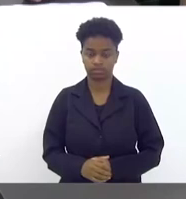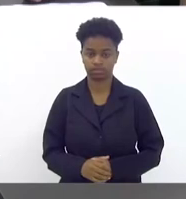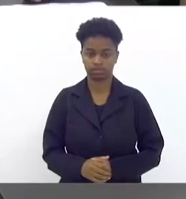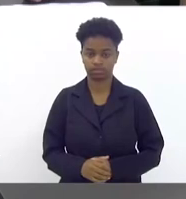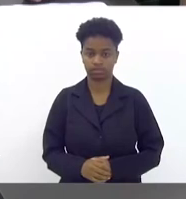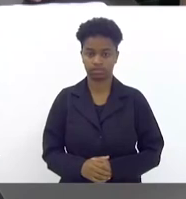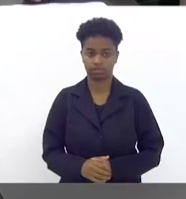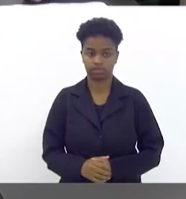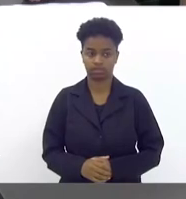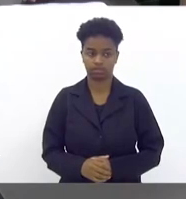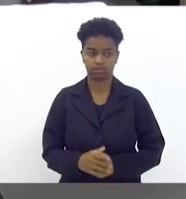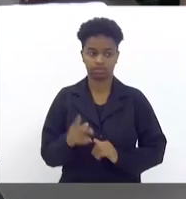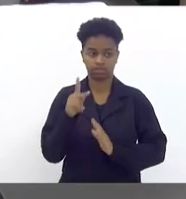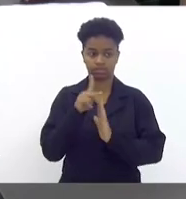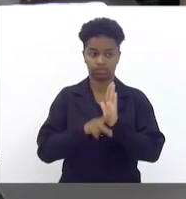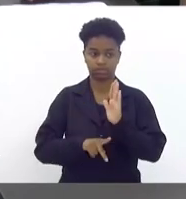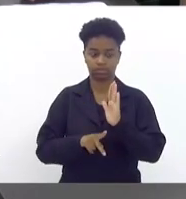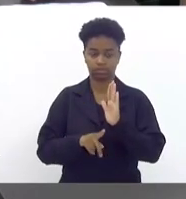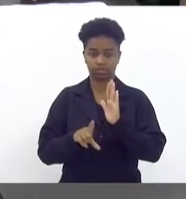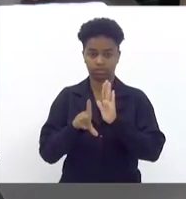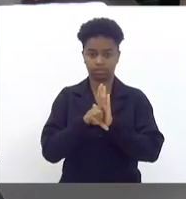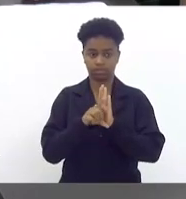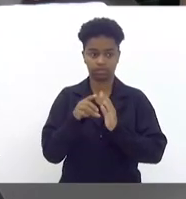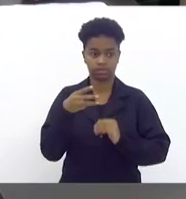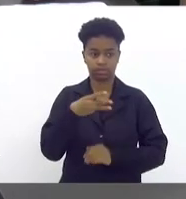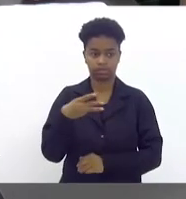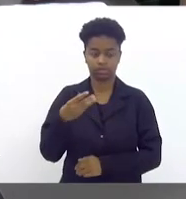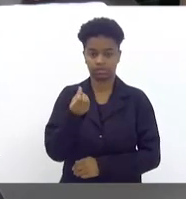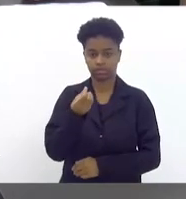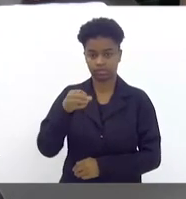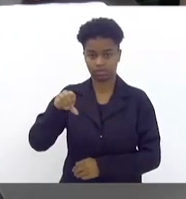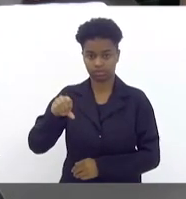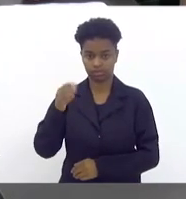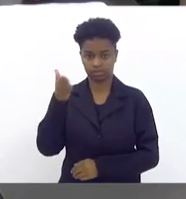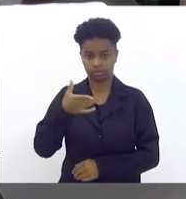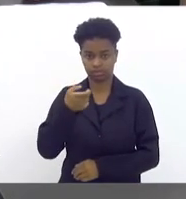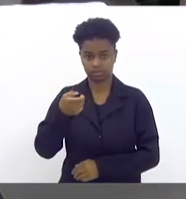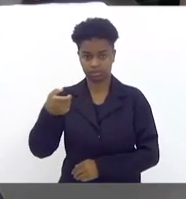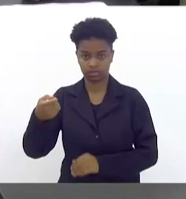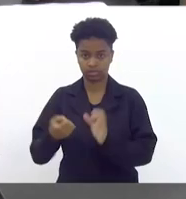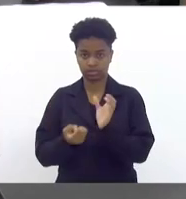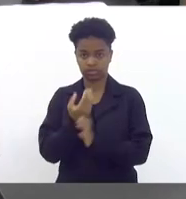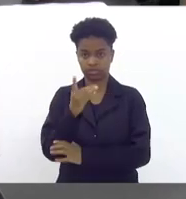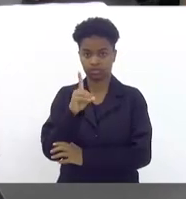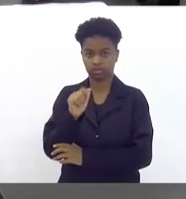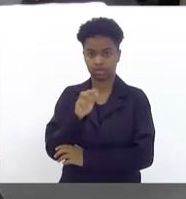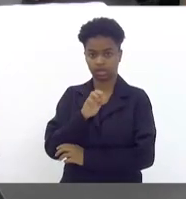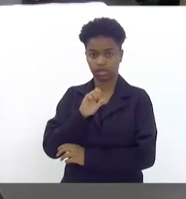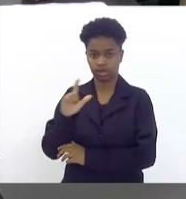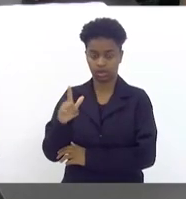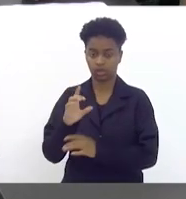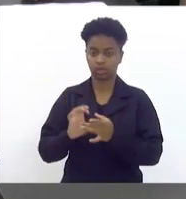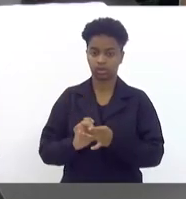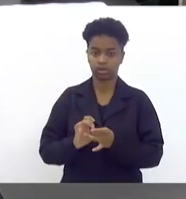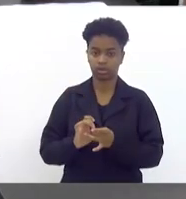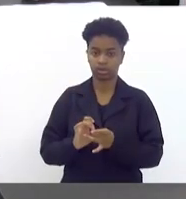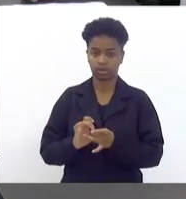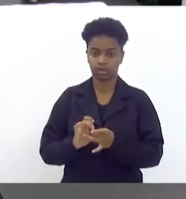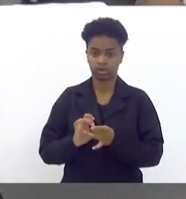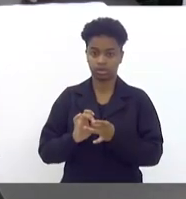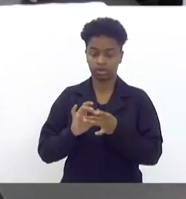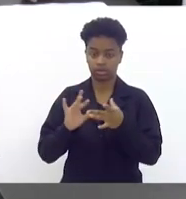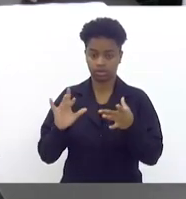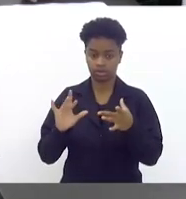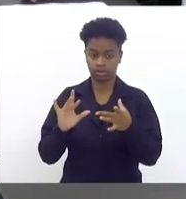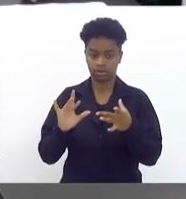Projeto de autoria, projeto de lei número 3369 de 2020, de autoria do deputado Daniel Librelon, que assegura o